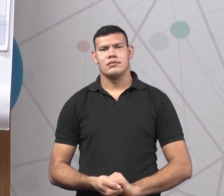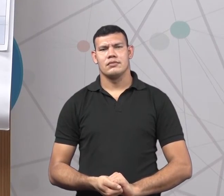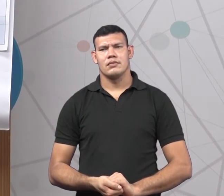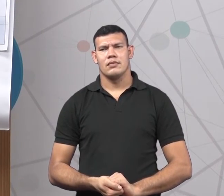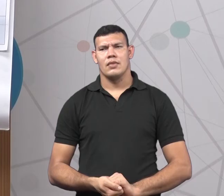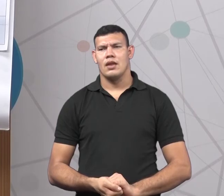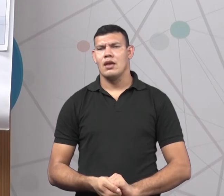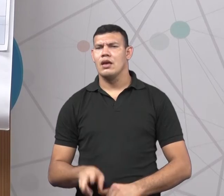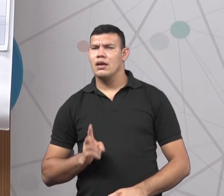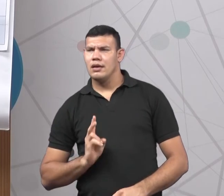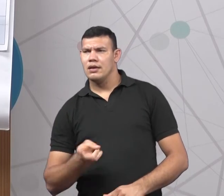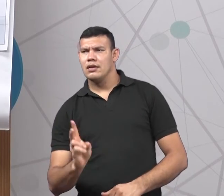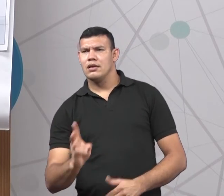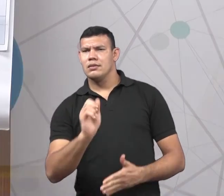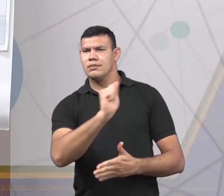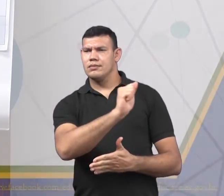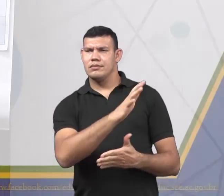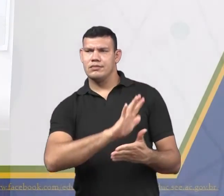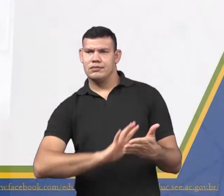nossas atividades.